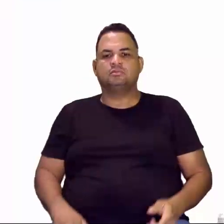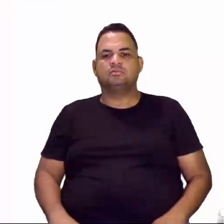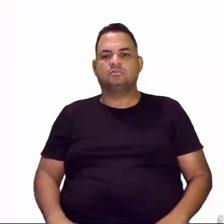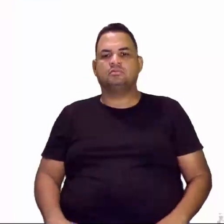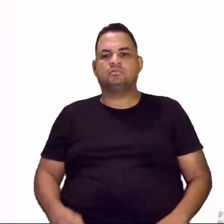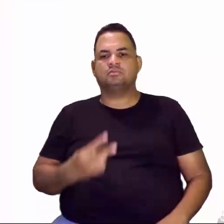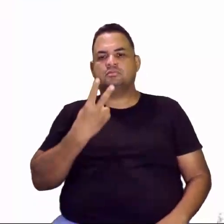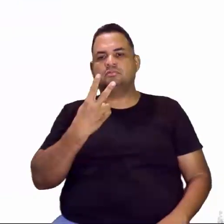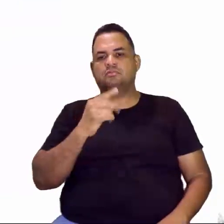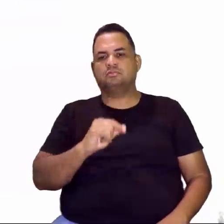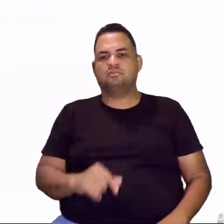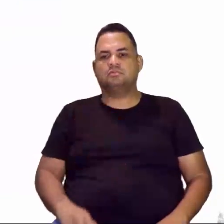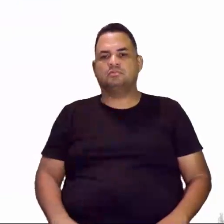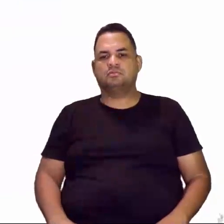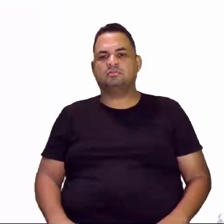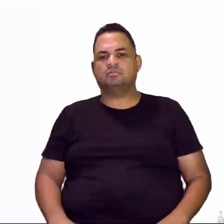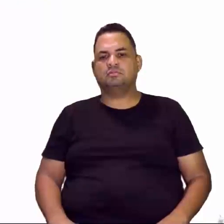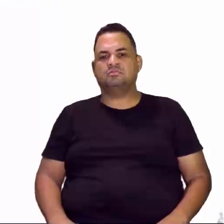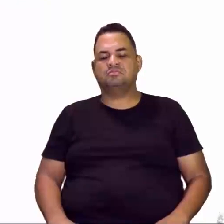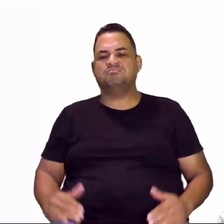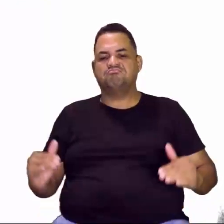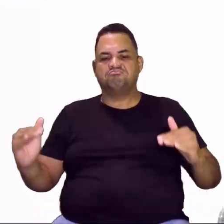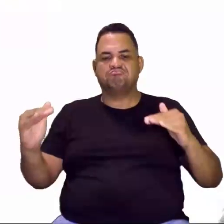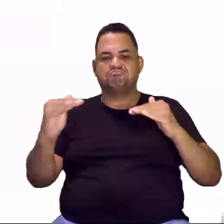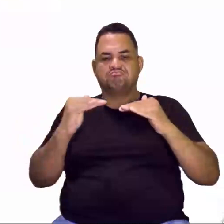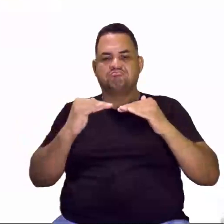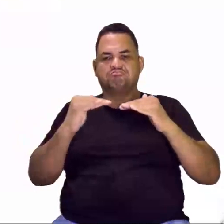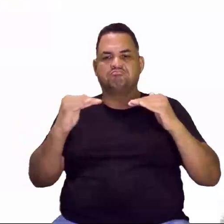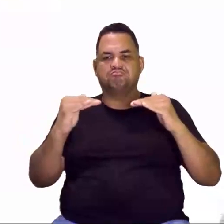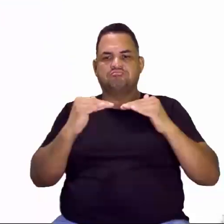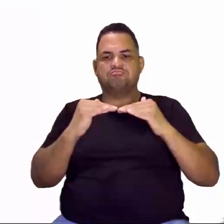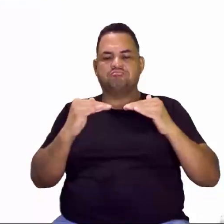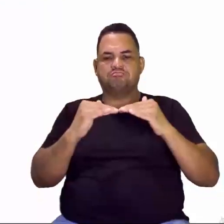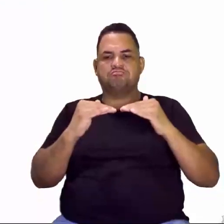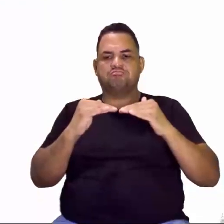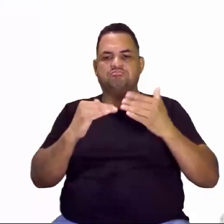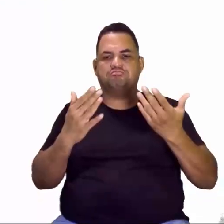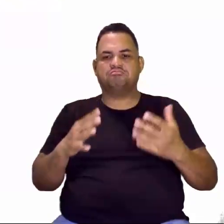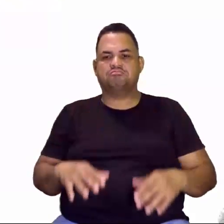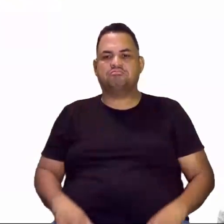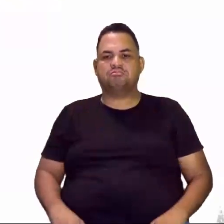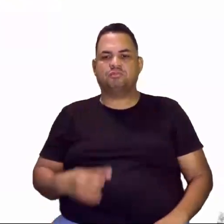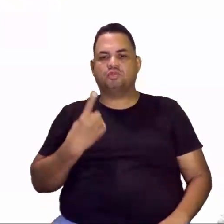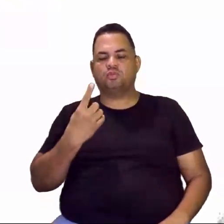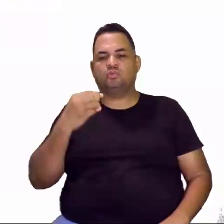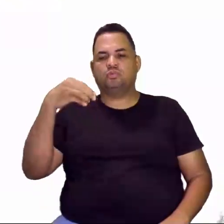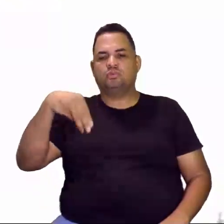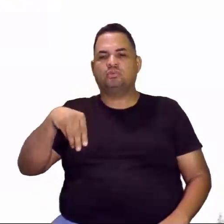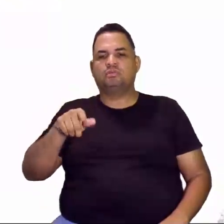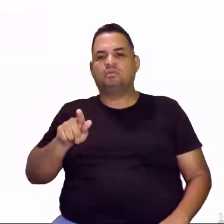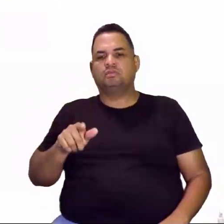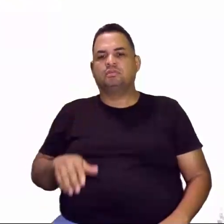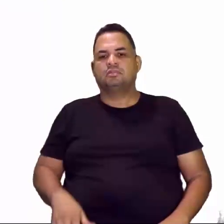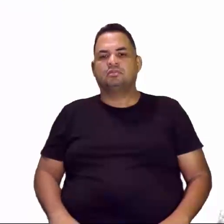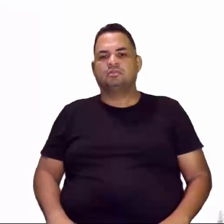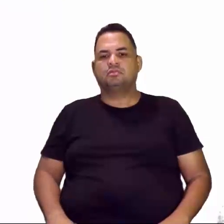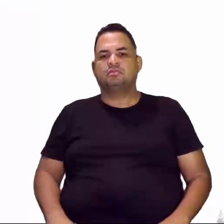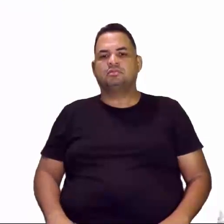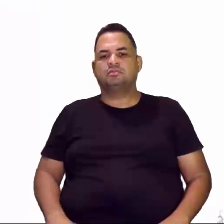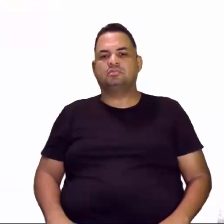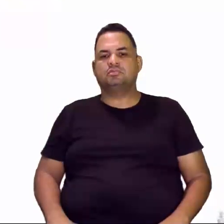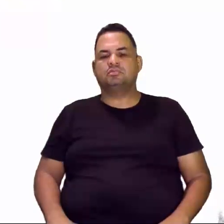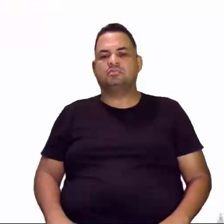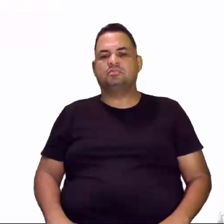essas duas cargas aqui, ó, elas se anulam. Significa que eu vou precisar só de um magnésio para se